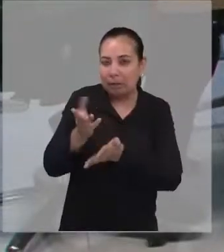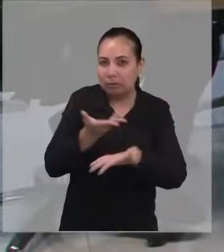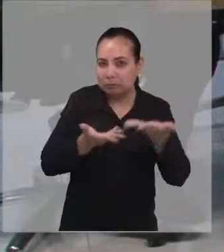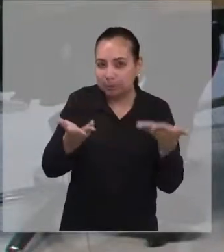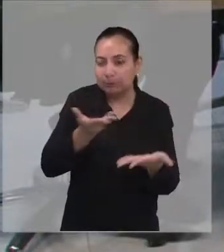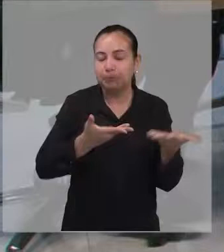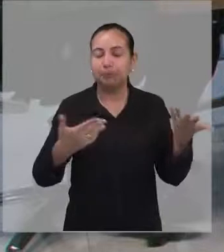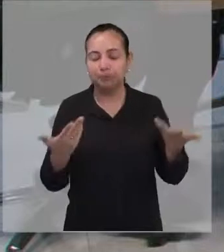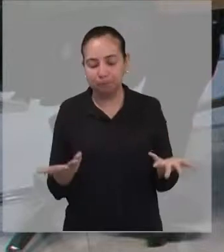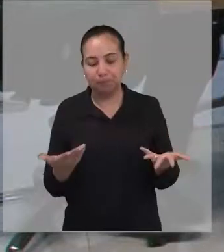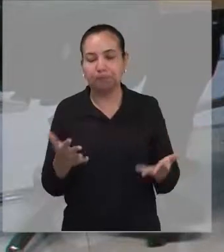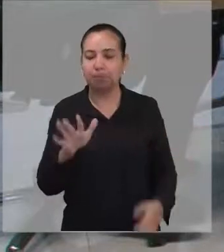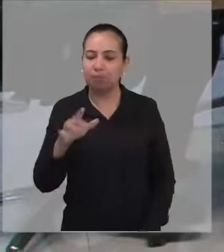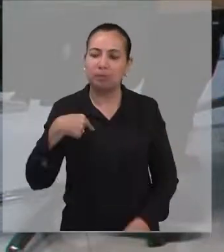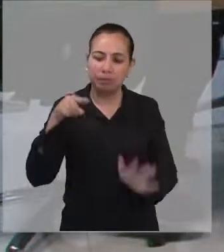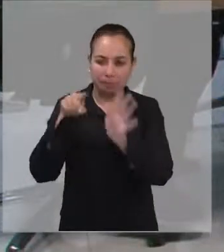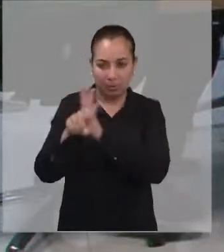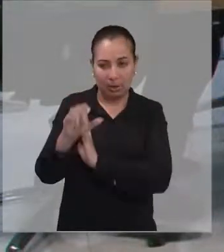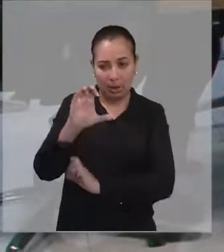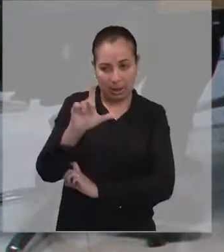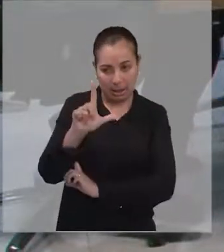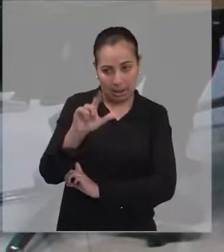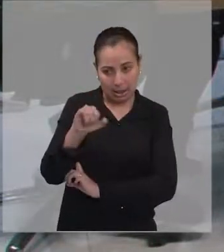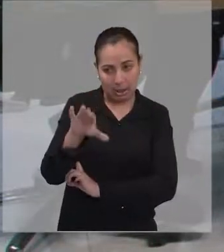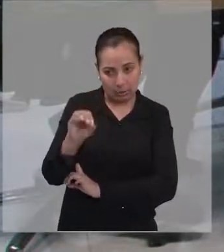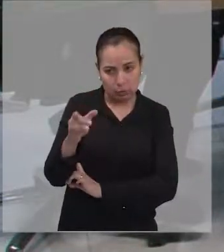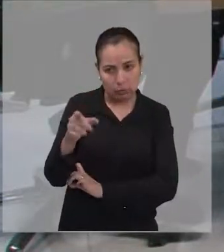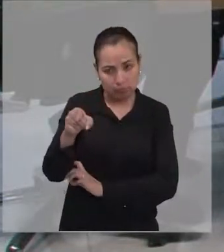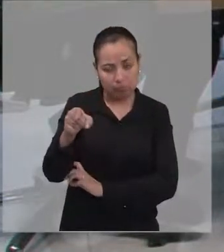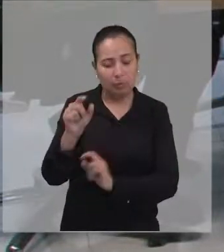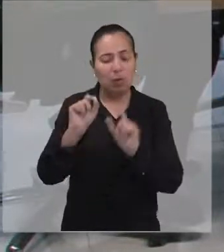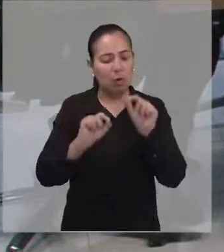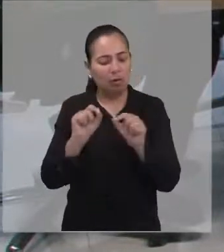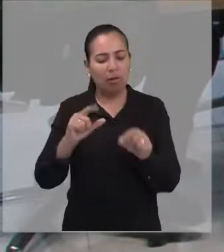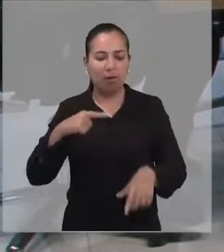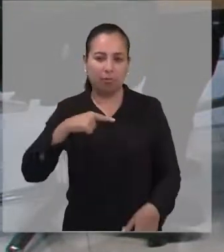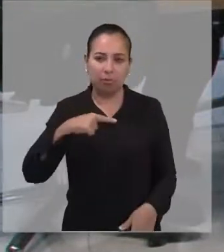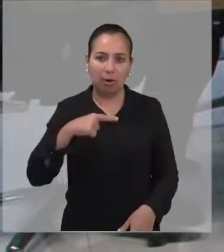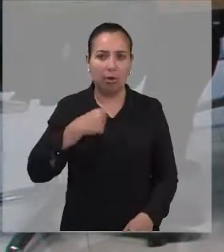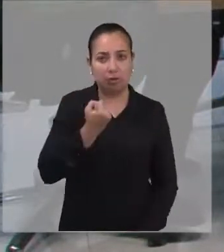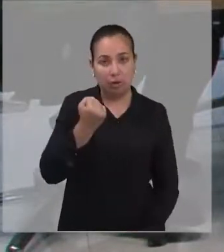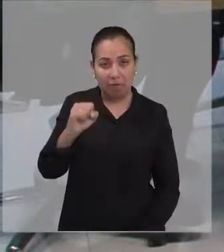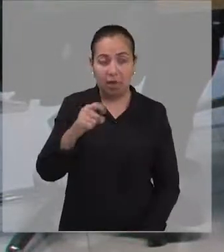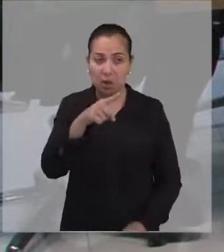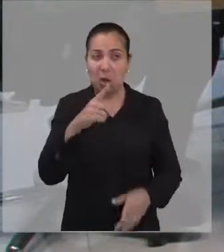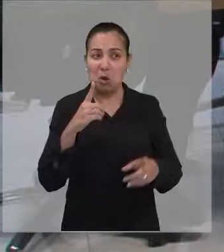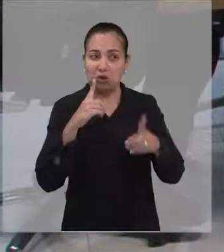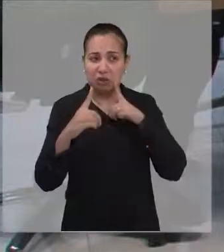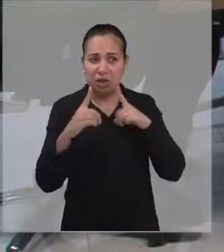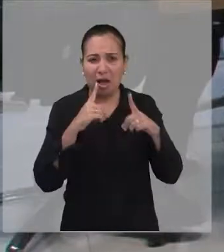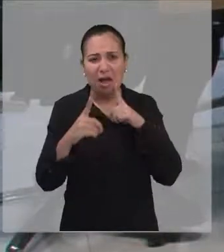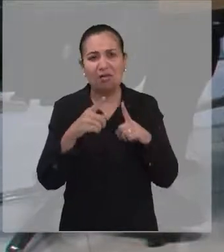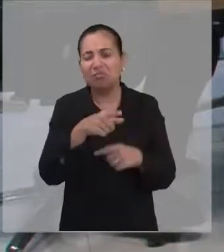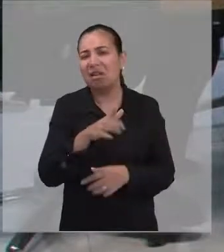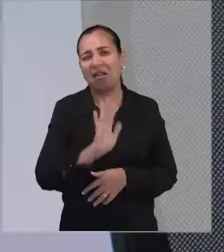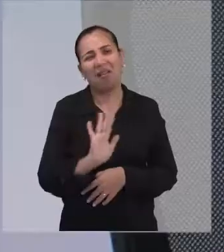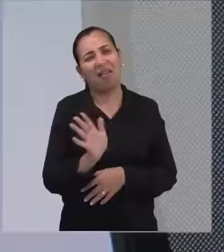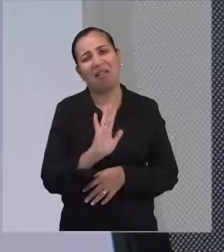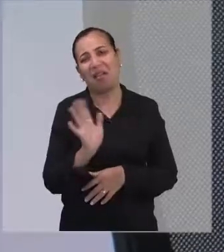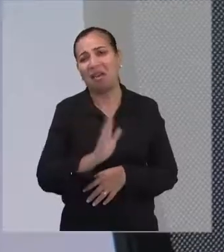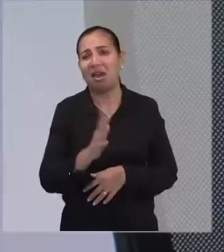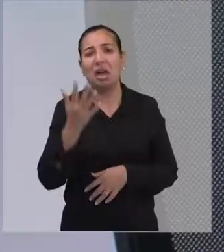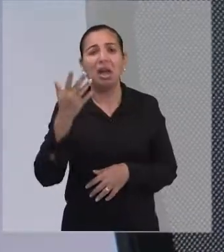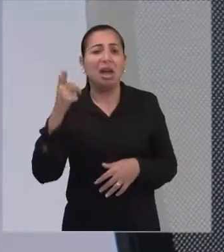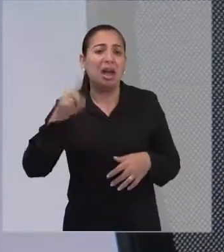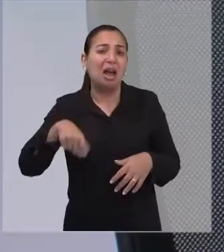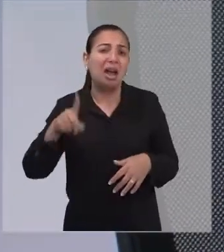que defendem de que esses diálogos não significam absolutamente nada,